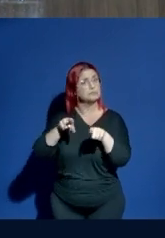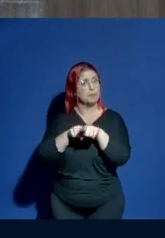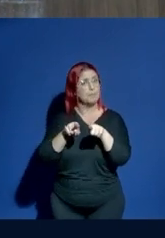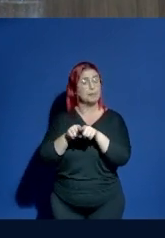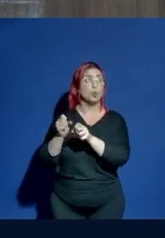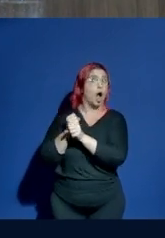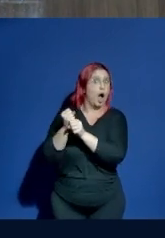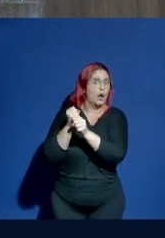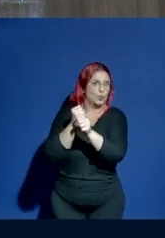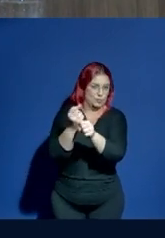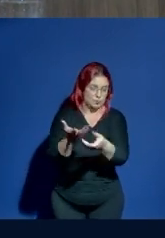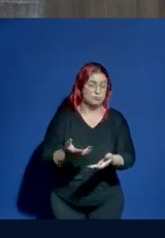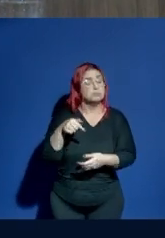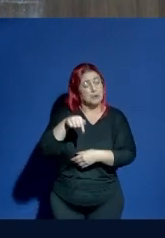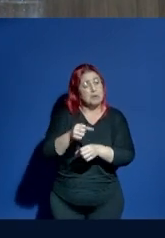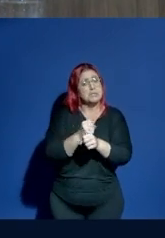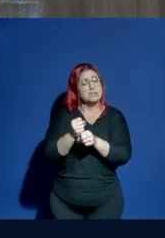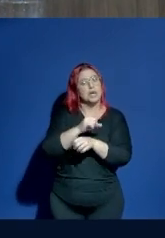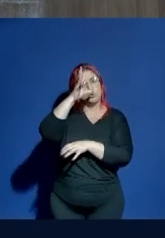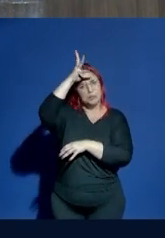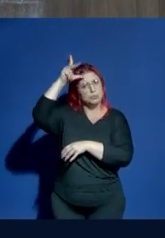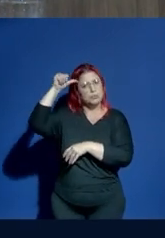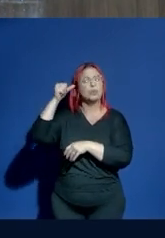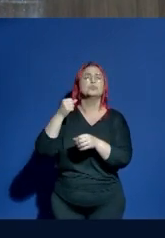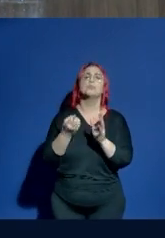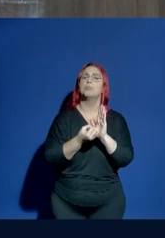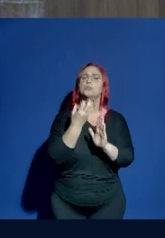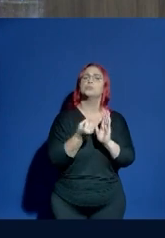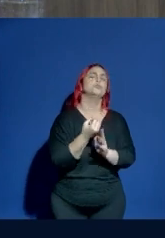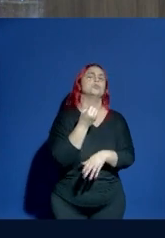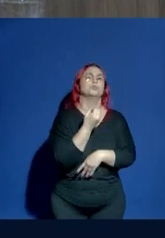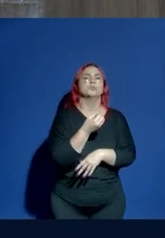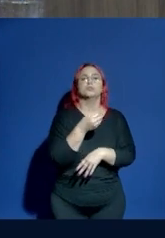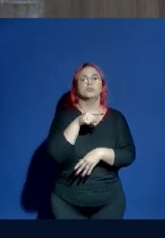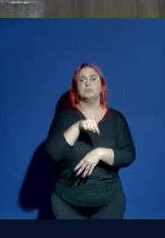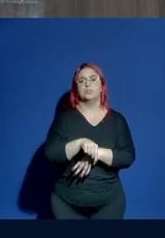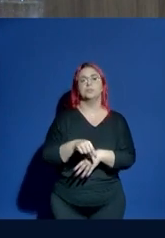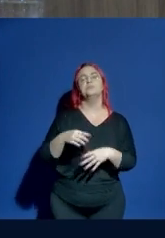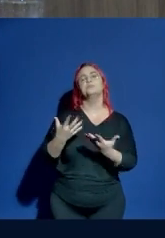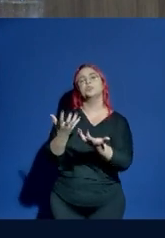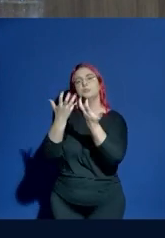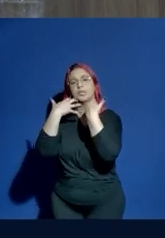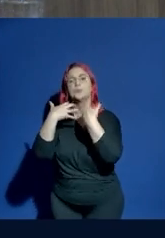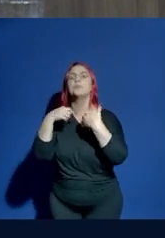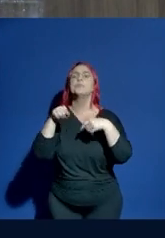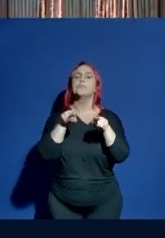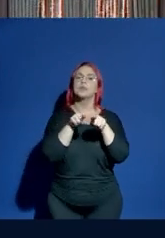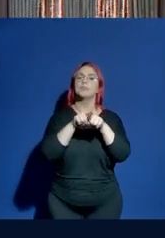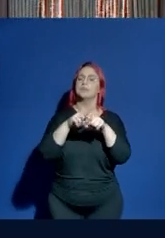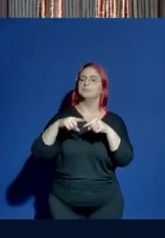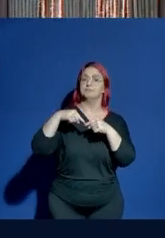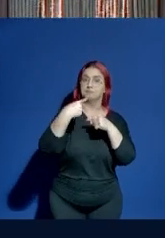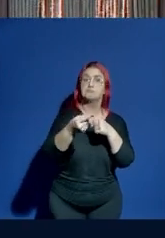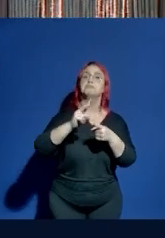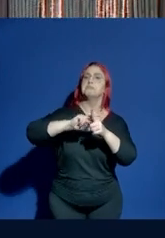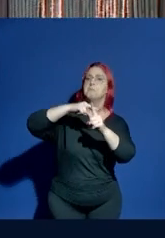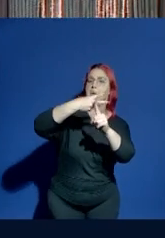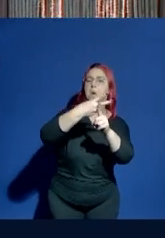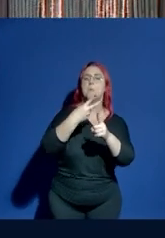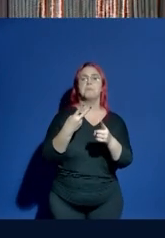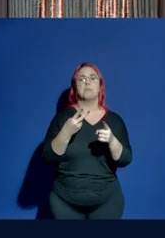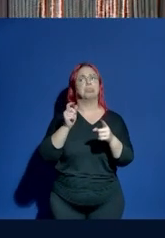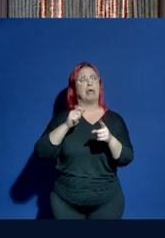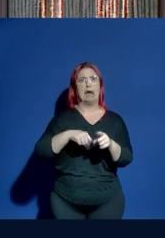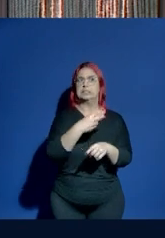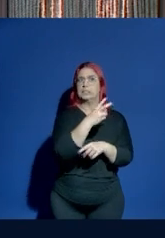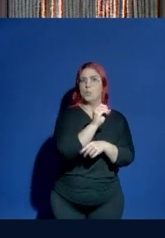por ano. Então, esse ano, Mato Grosso produzindo 53 milhões de toneladas de milho. Na próxima década, podemos dobrar, e ao dobrar de 50